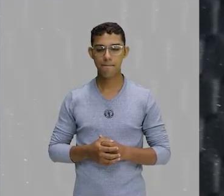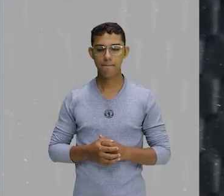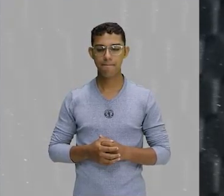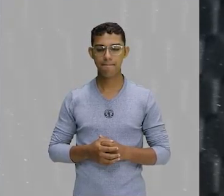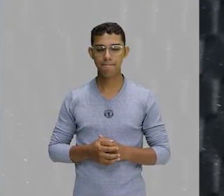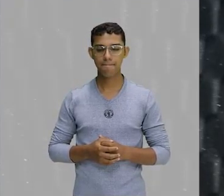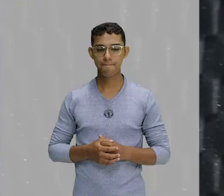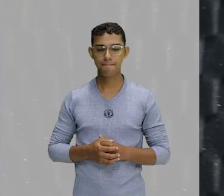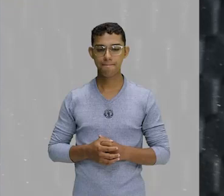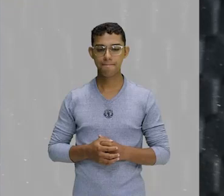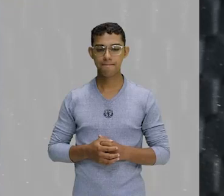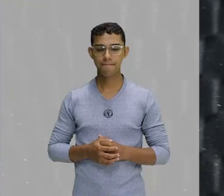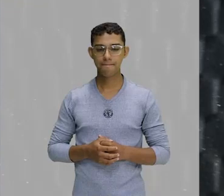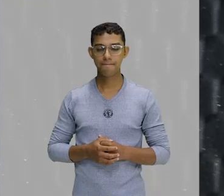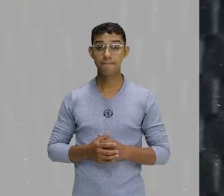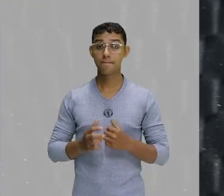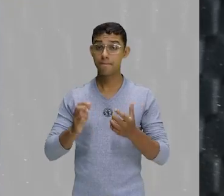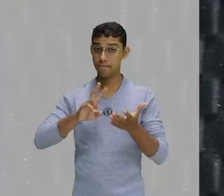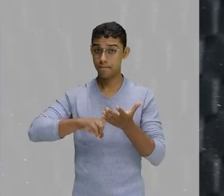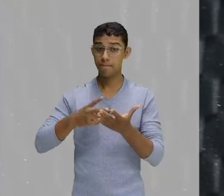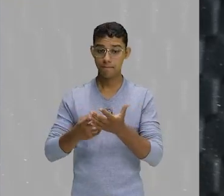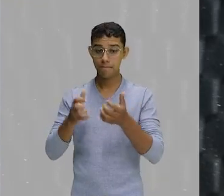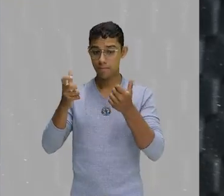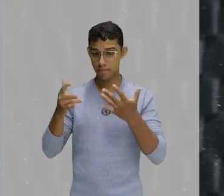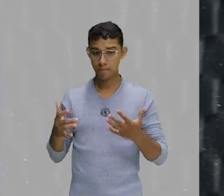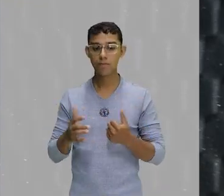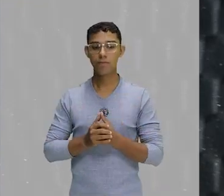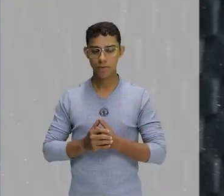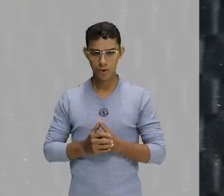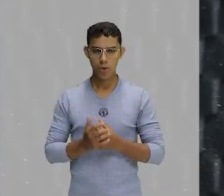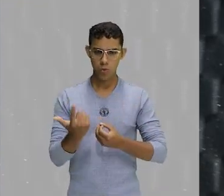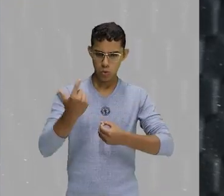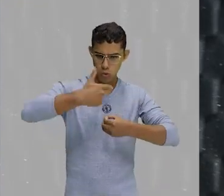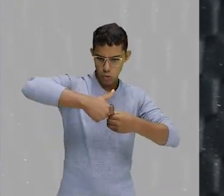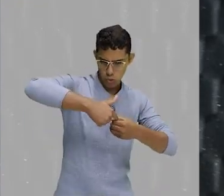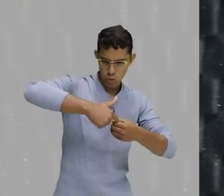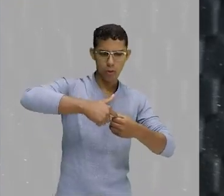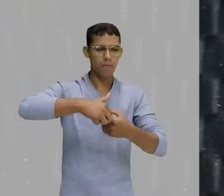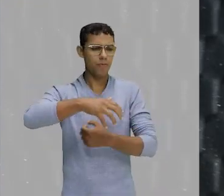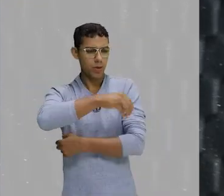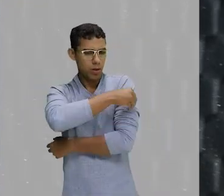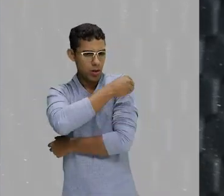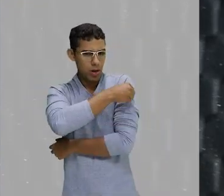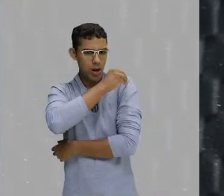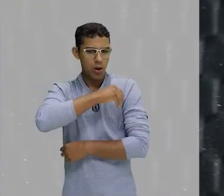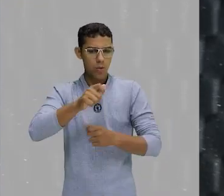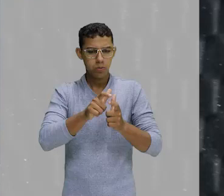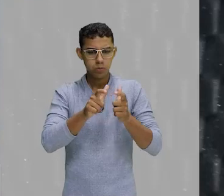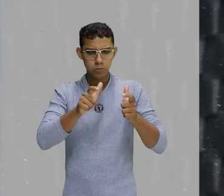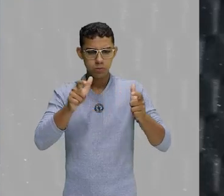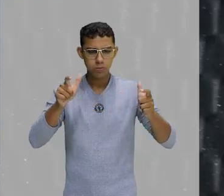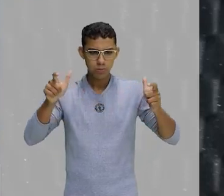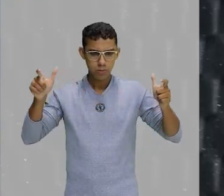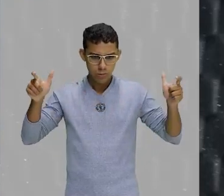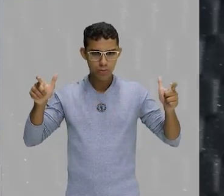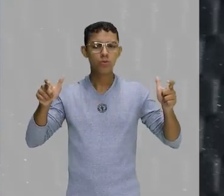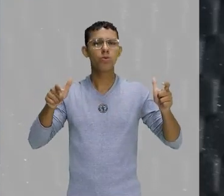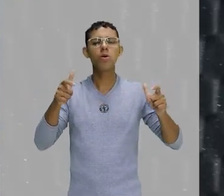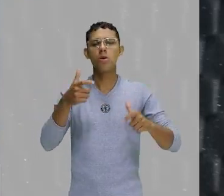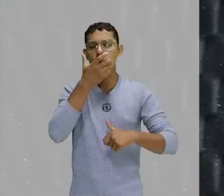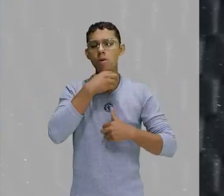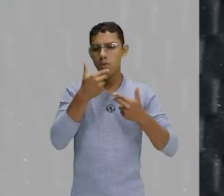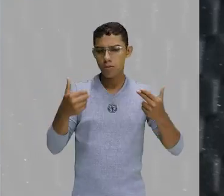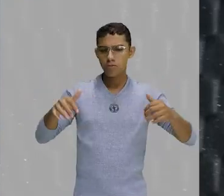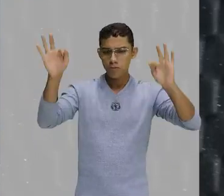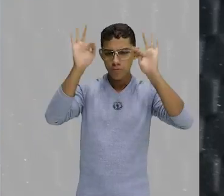tequila. Tá? Então, a ingestão de álcool aumenta na época natalina e com ela os acidentes